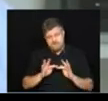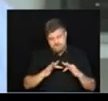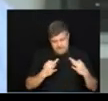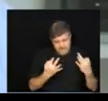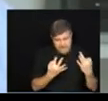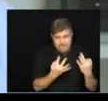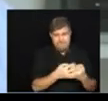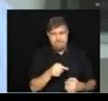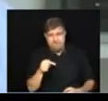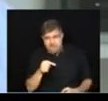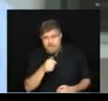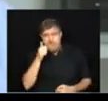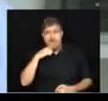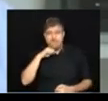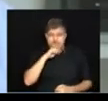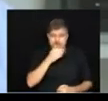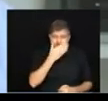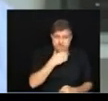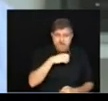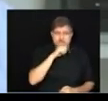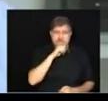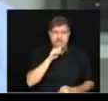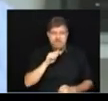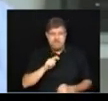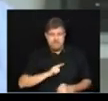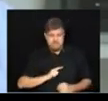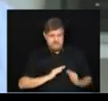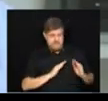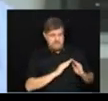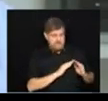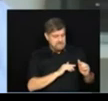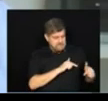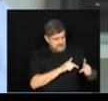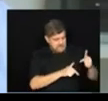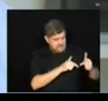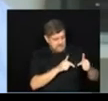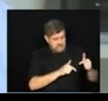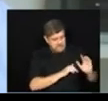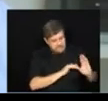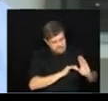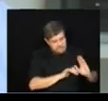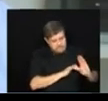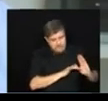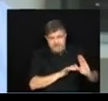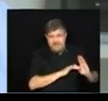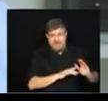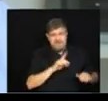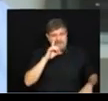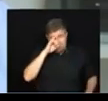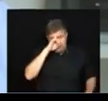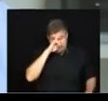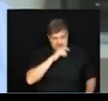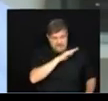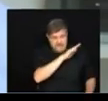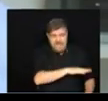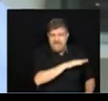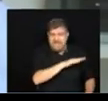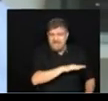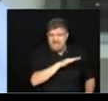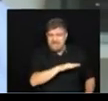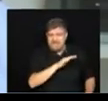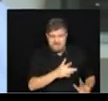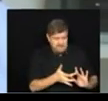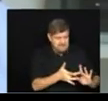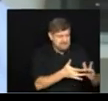a mãe, o pai, que puderam fazer o home office, muito difícil você manter as crianças sem uma